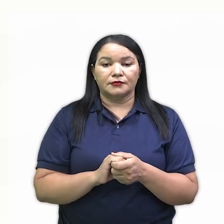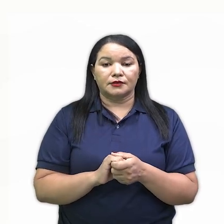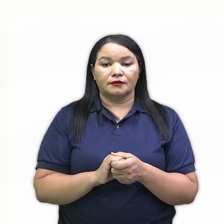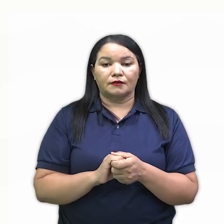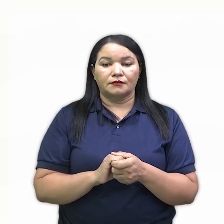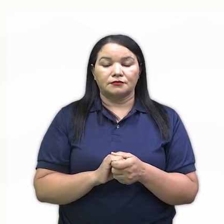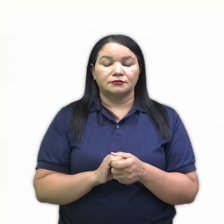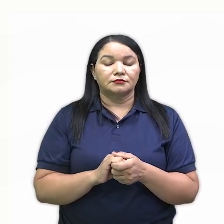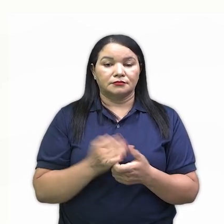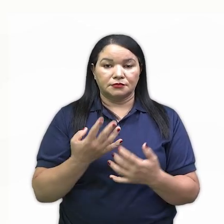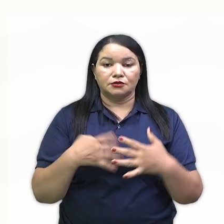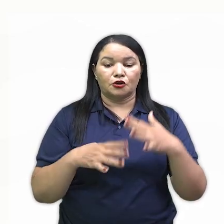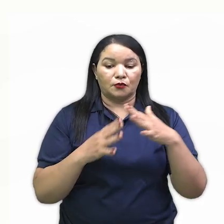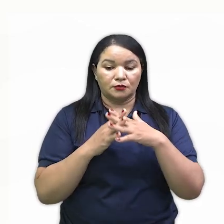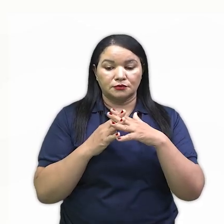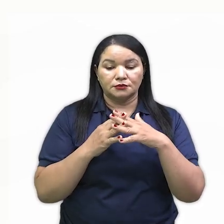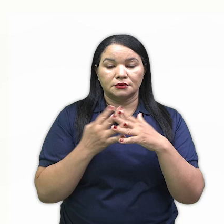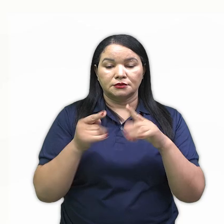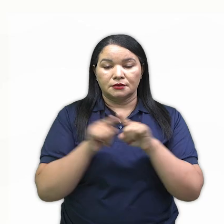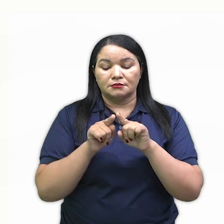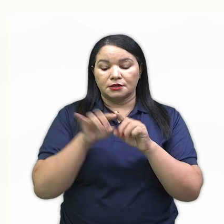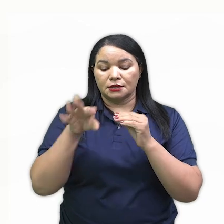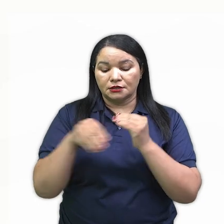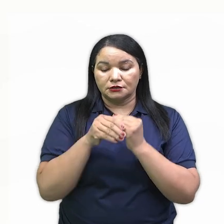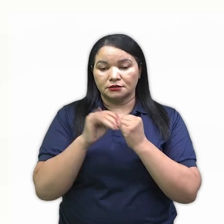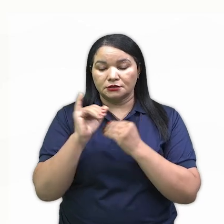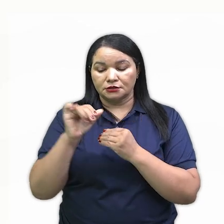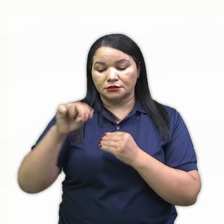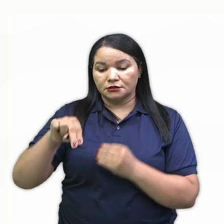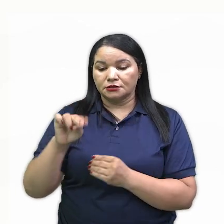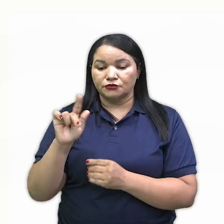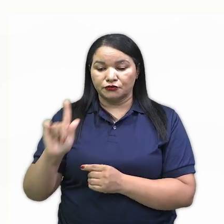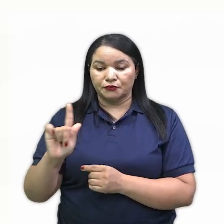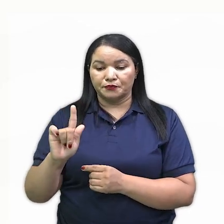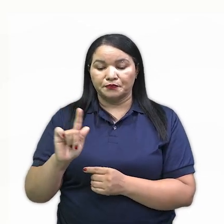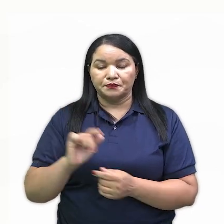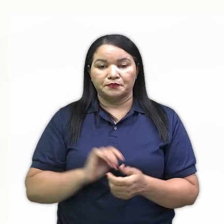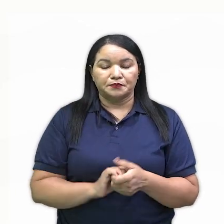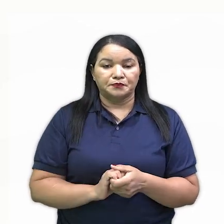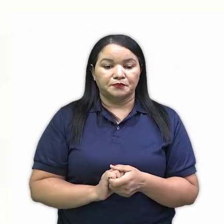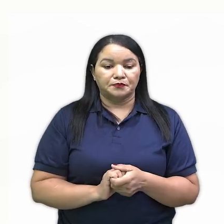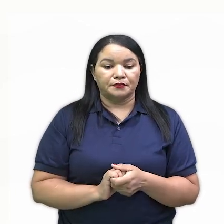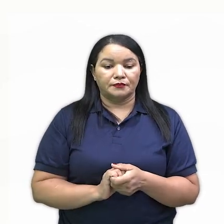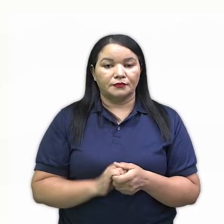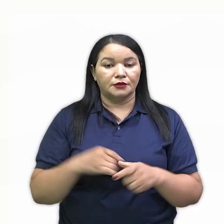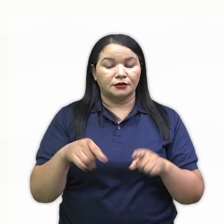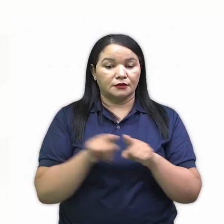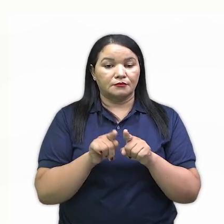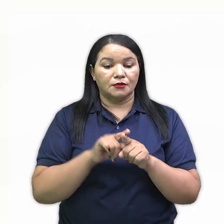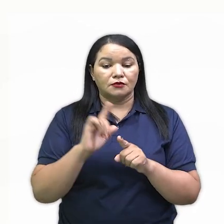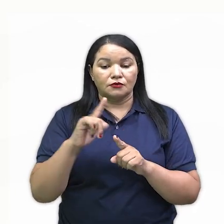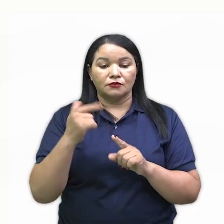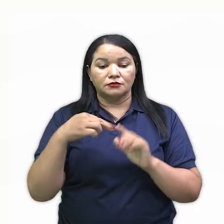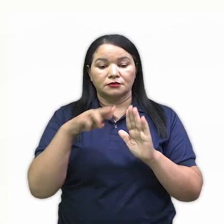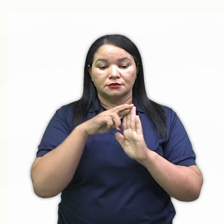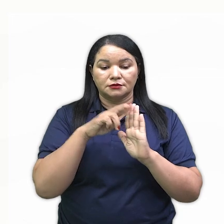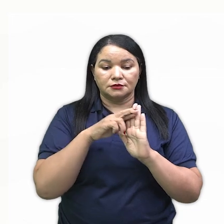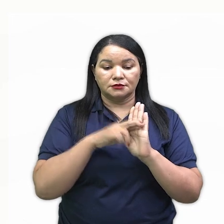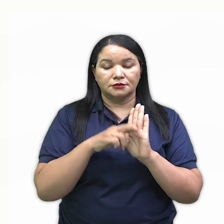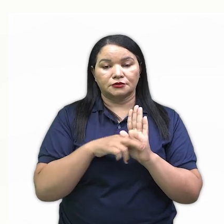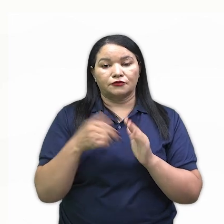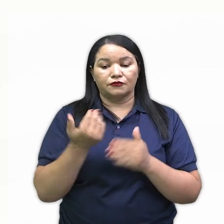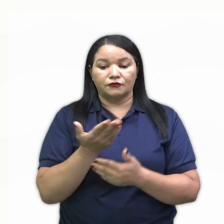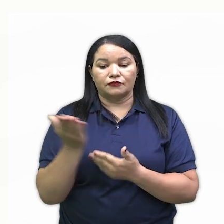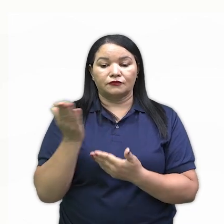última consoante e acrescentei o ing. E mais uma regra que é só para a gente conhecer